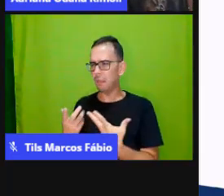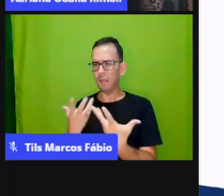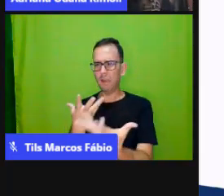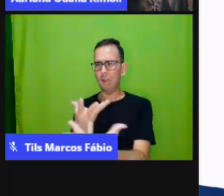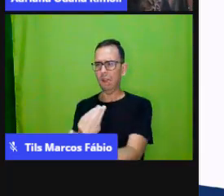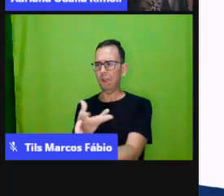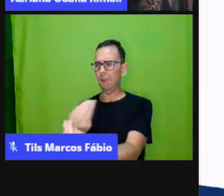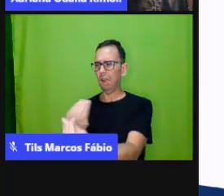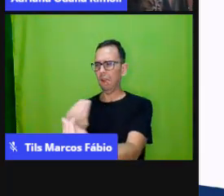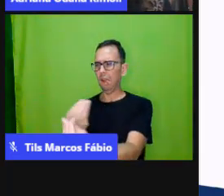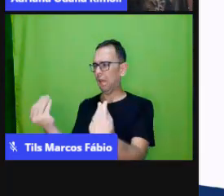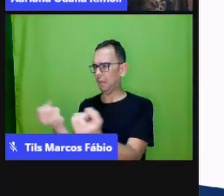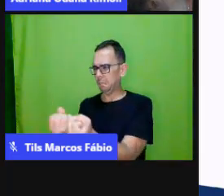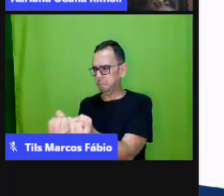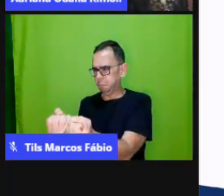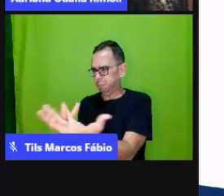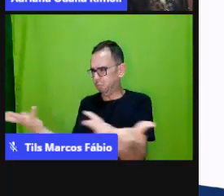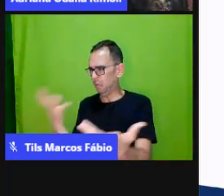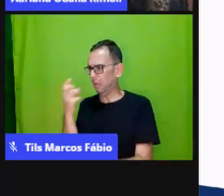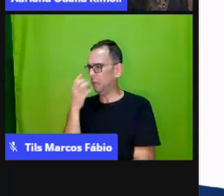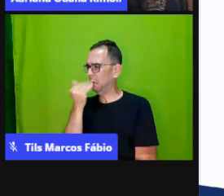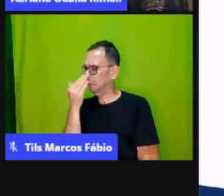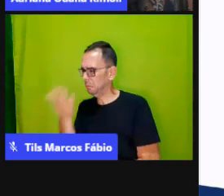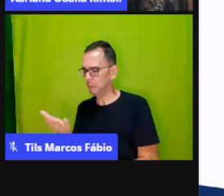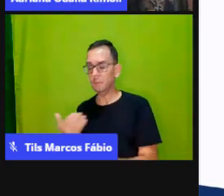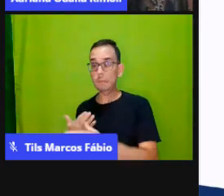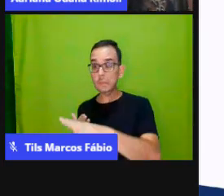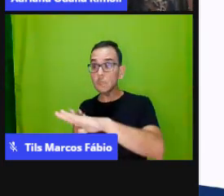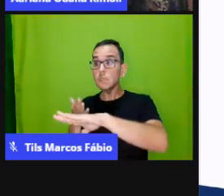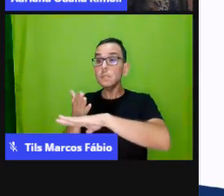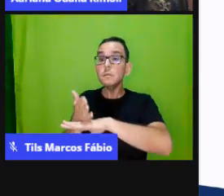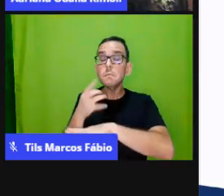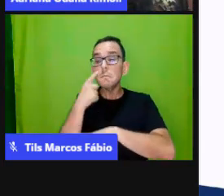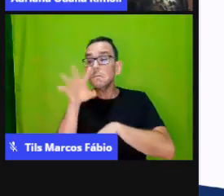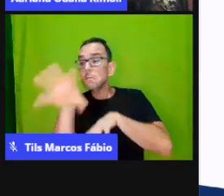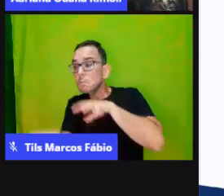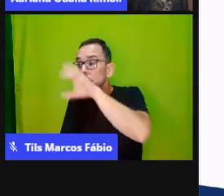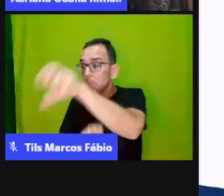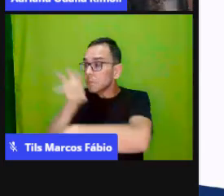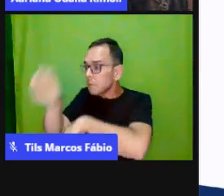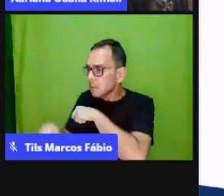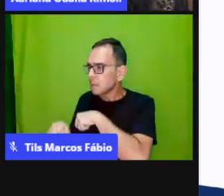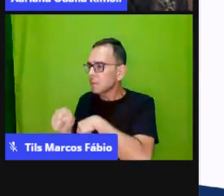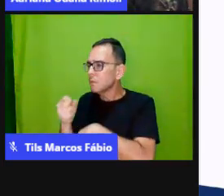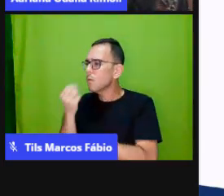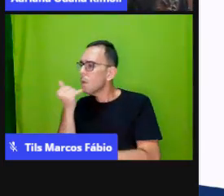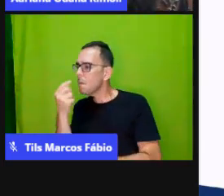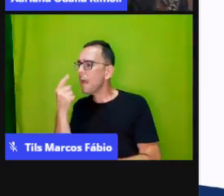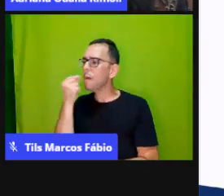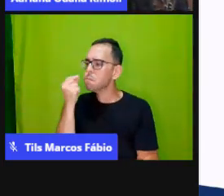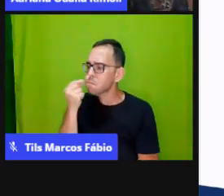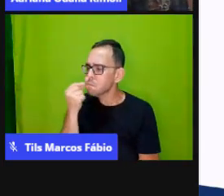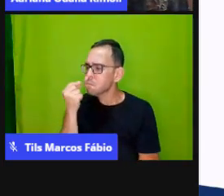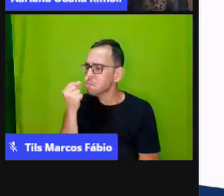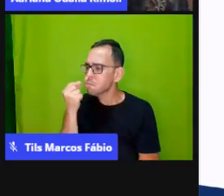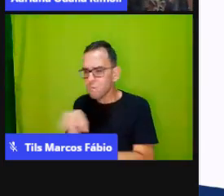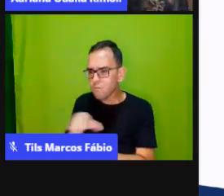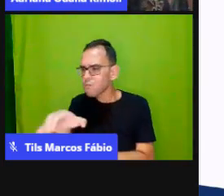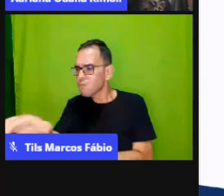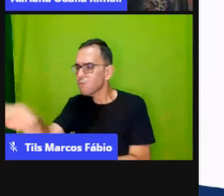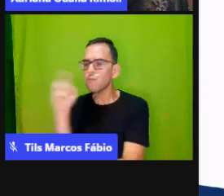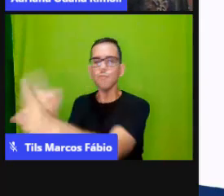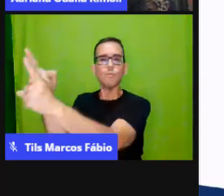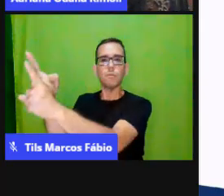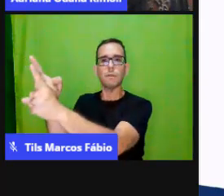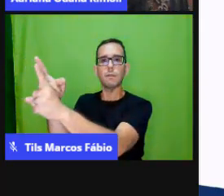alimentos. Então, eles iam em celeiros para se alimentar dos ratos que estavam ali. E